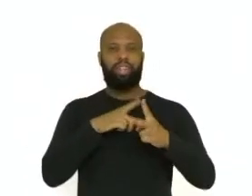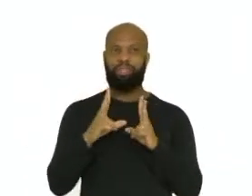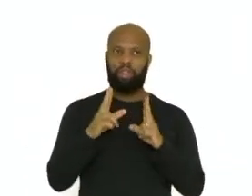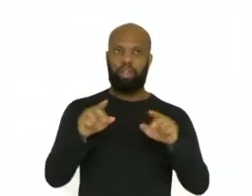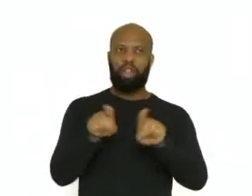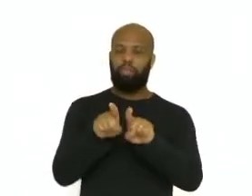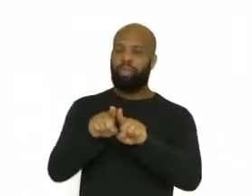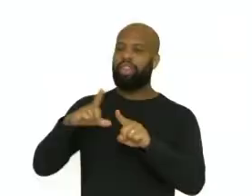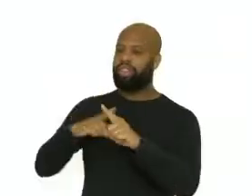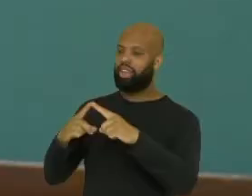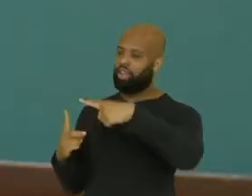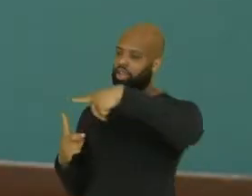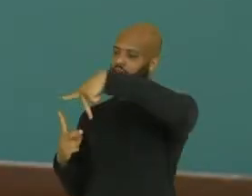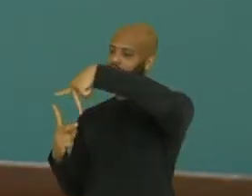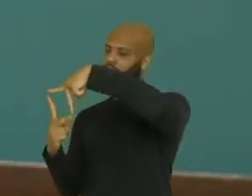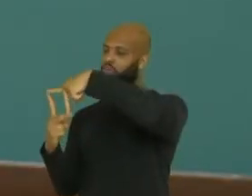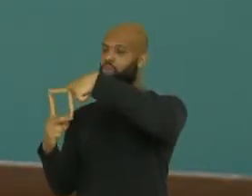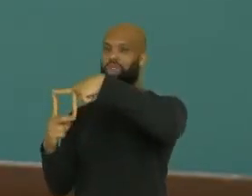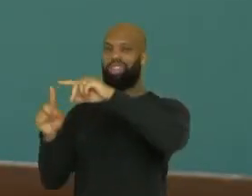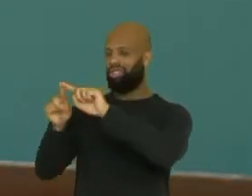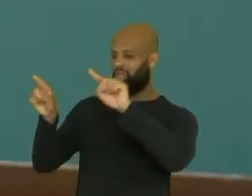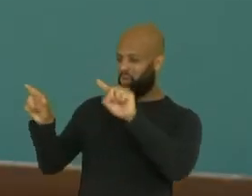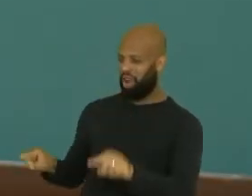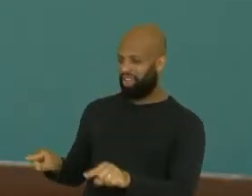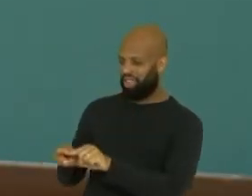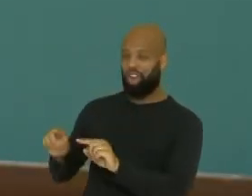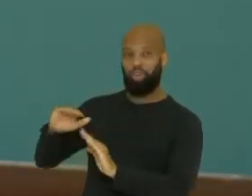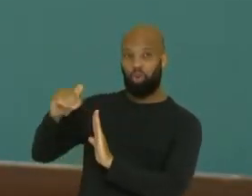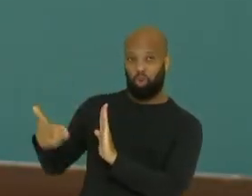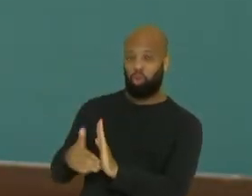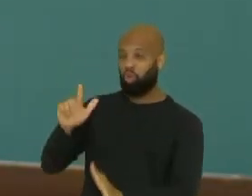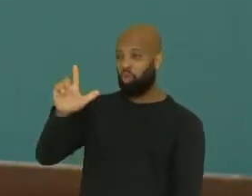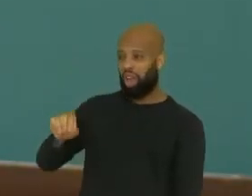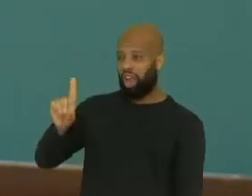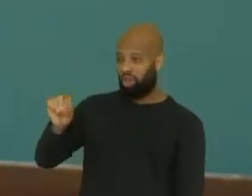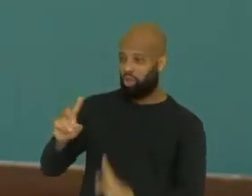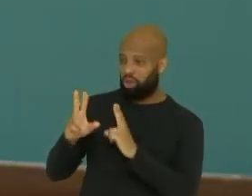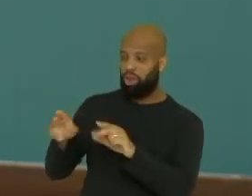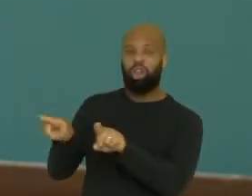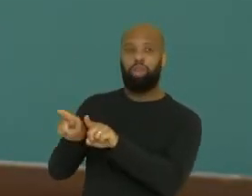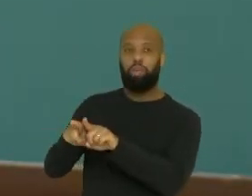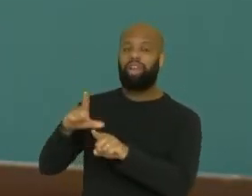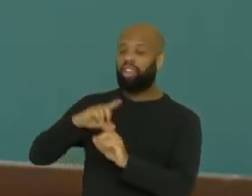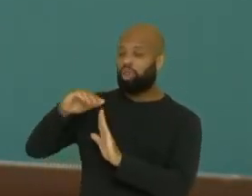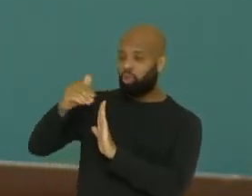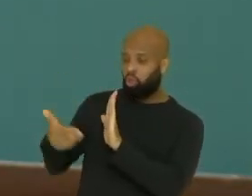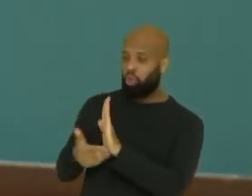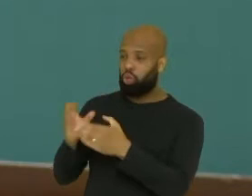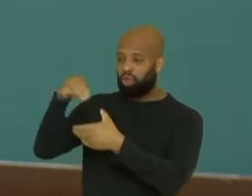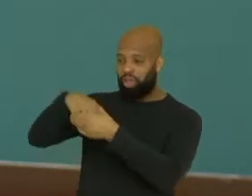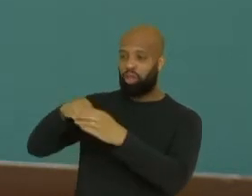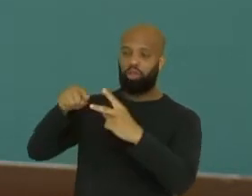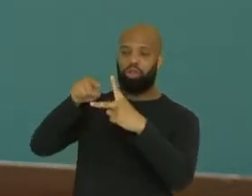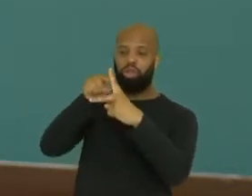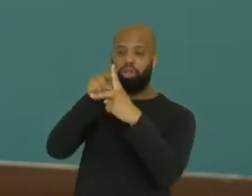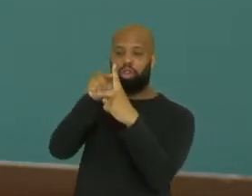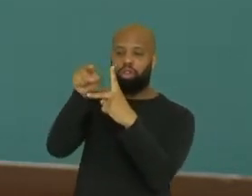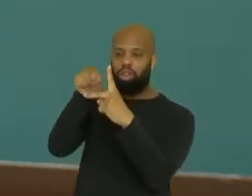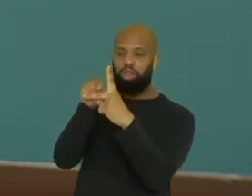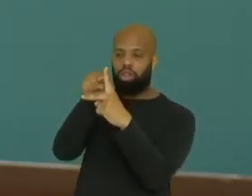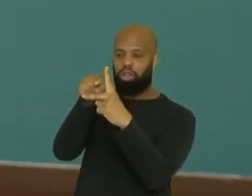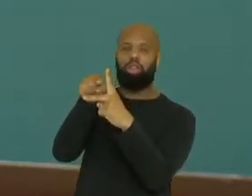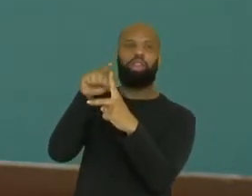quando todos os ângulos são retos e todos os lados tem a mesma medida Então veja que o quadrado eles são